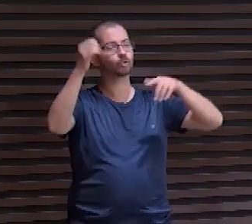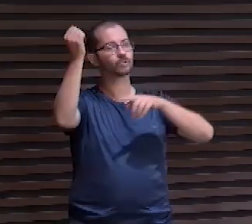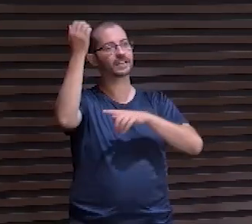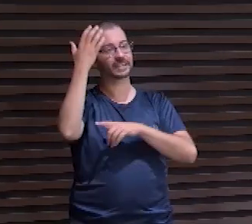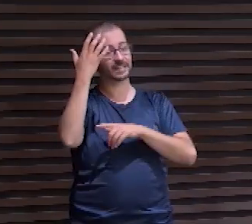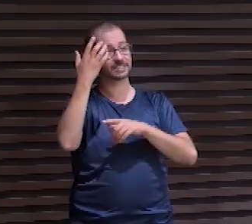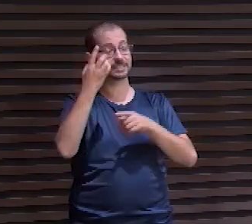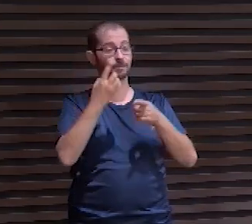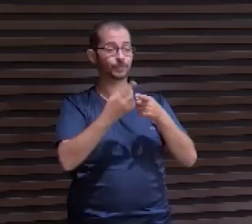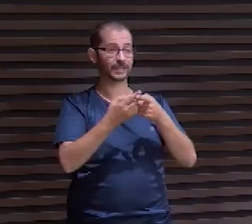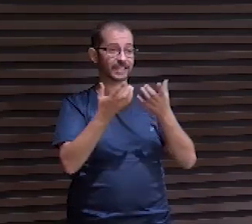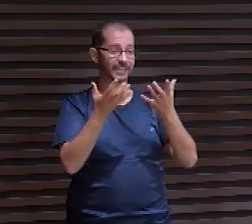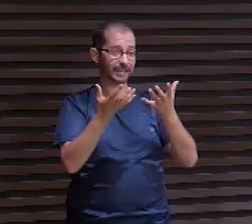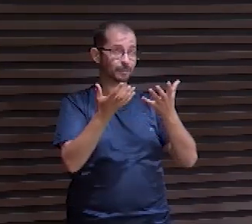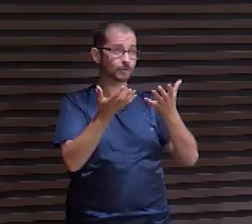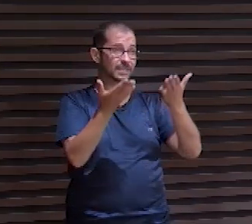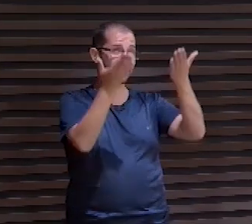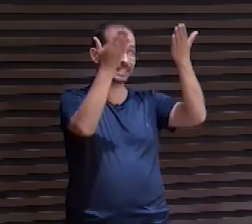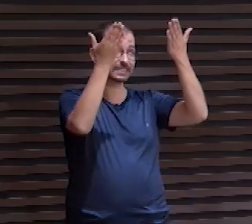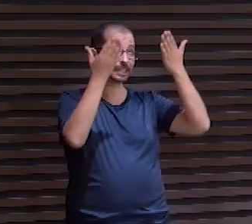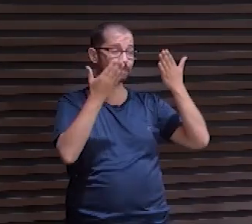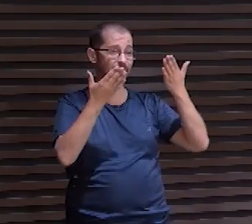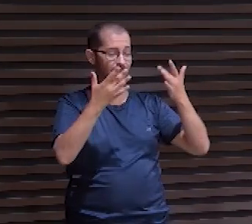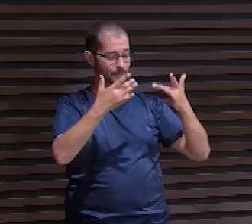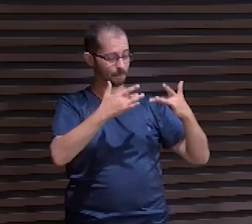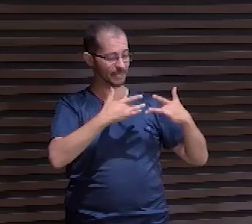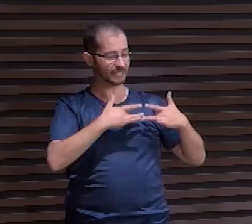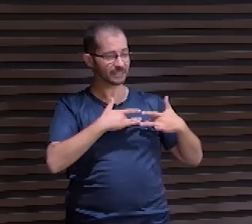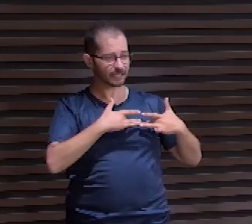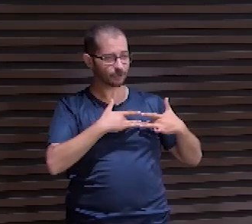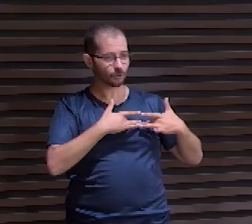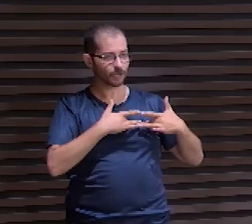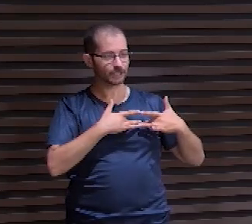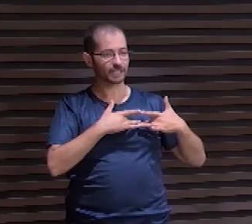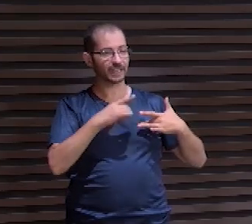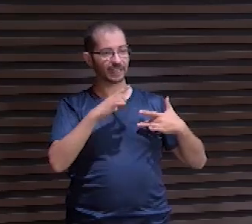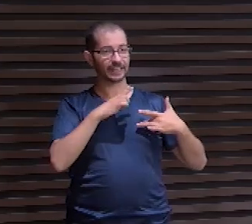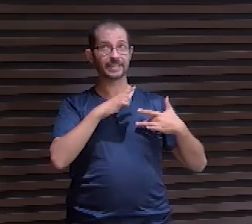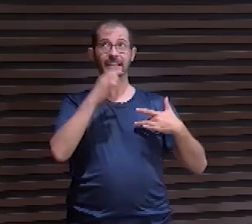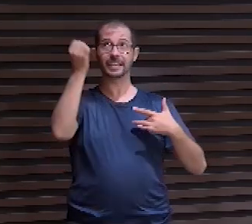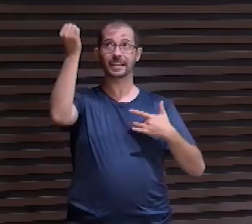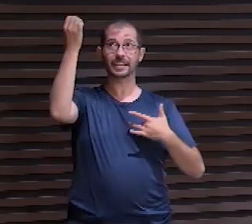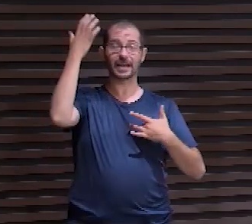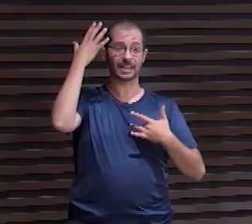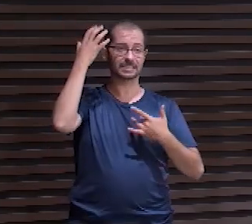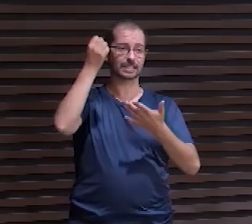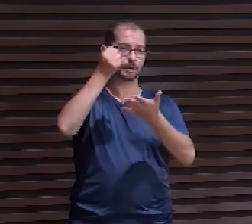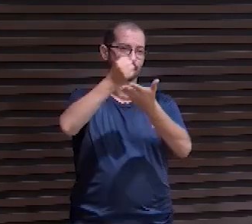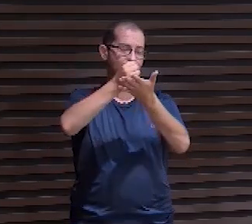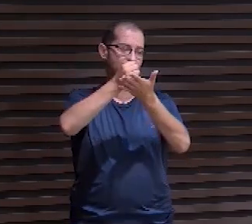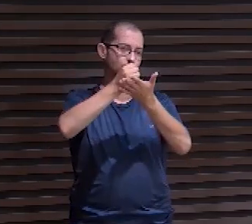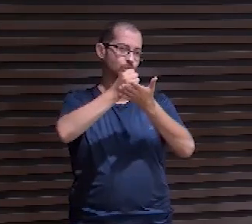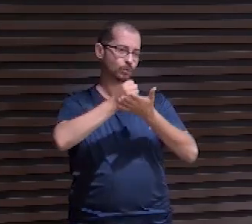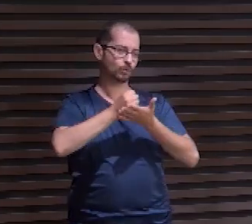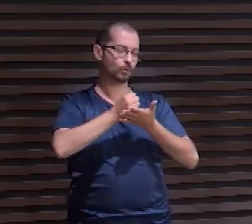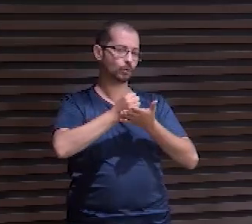recebermos misericórdia e acharmos graça para socorro em